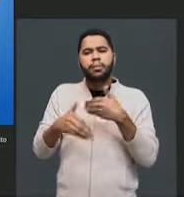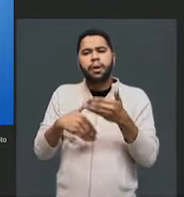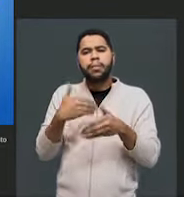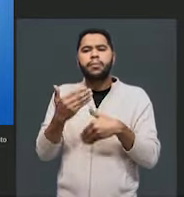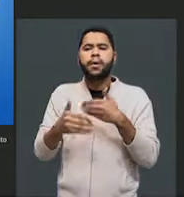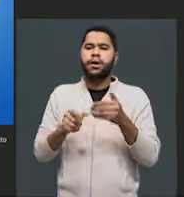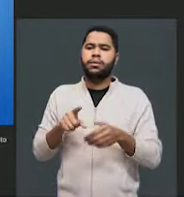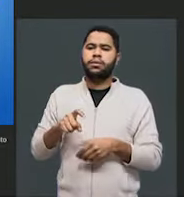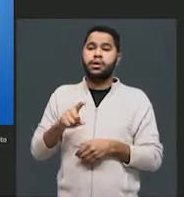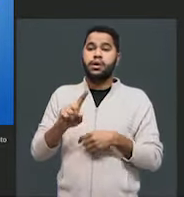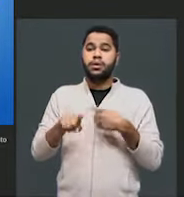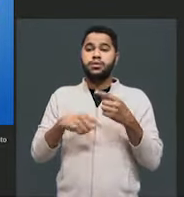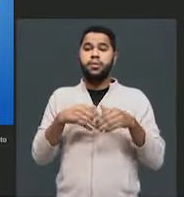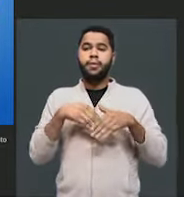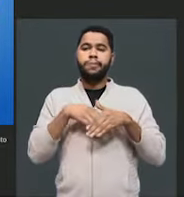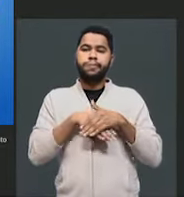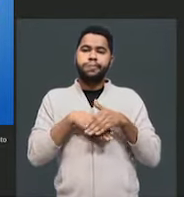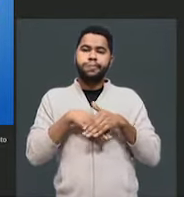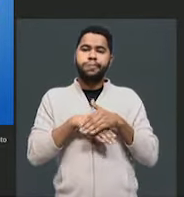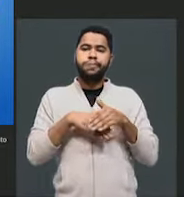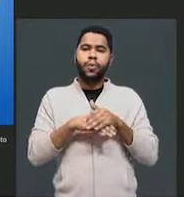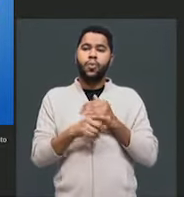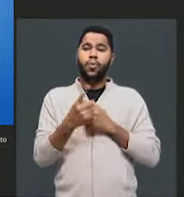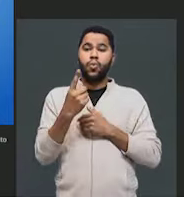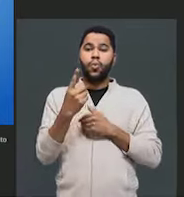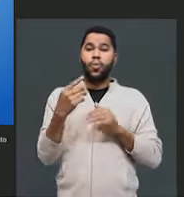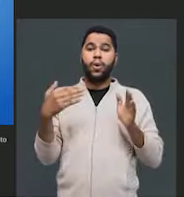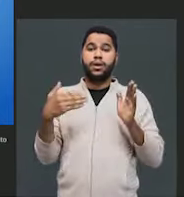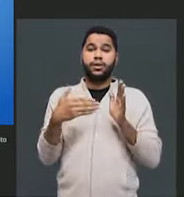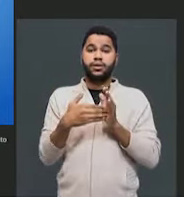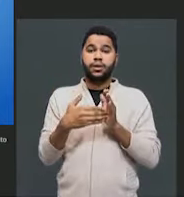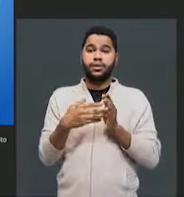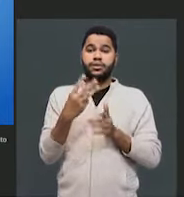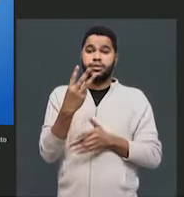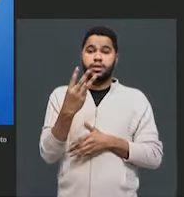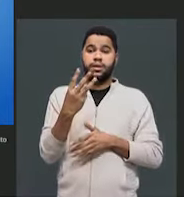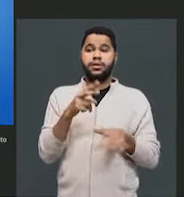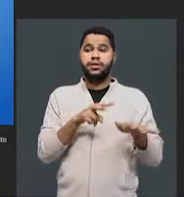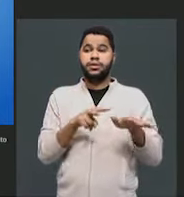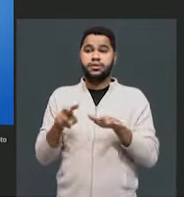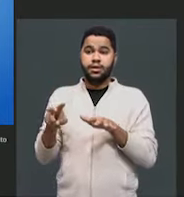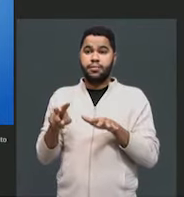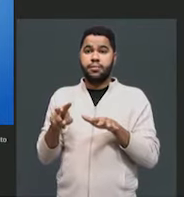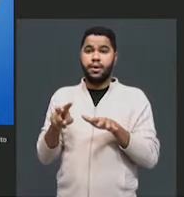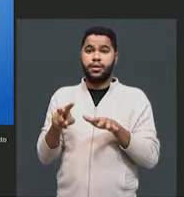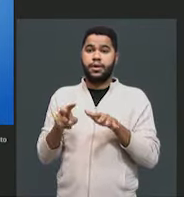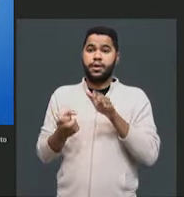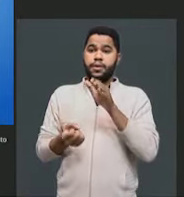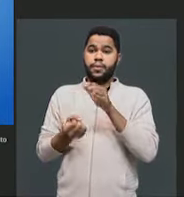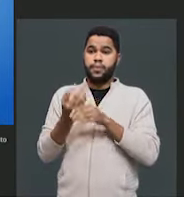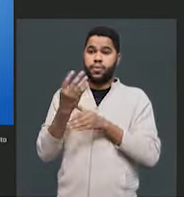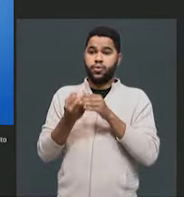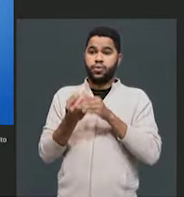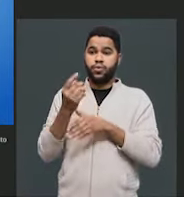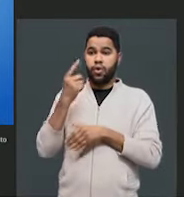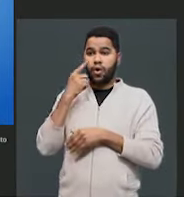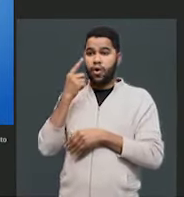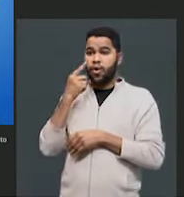E depois ele fica armazenado de 1 a 3 semanas no epidídimo. Então, ele é produzido aqui